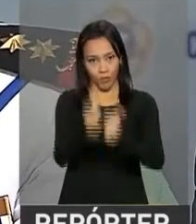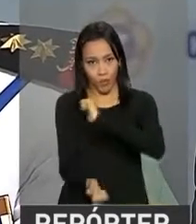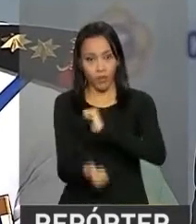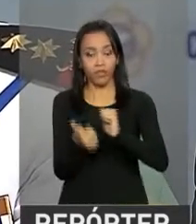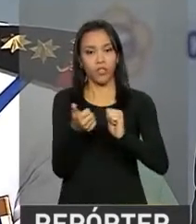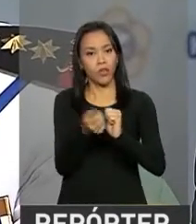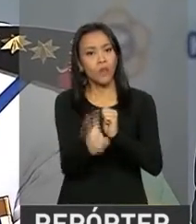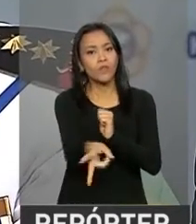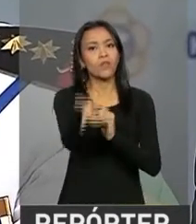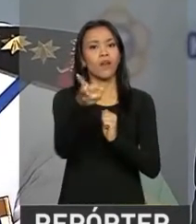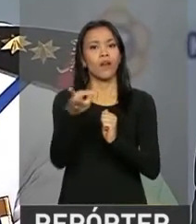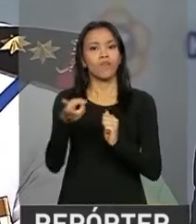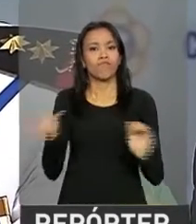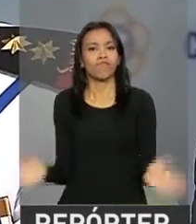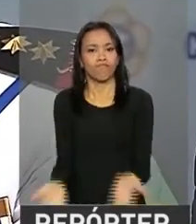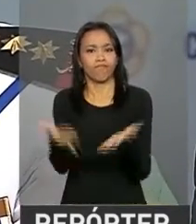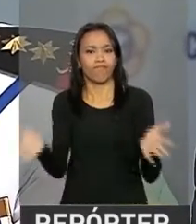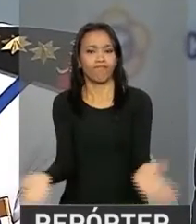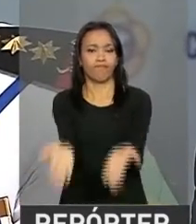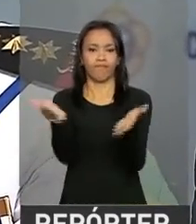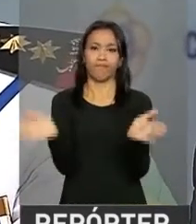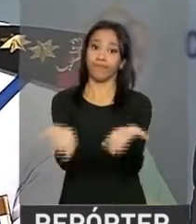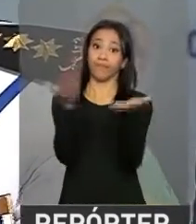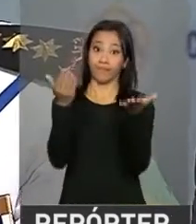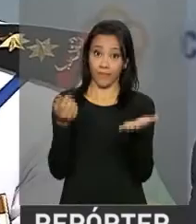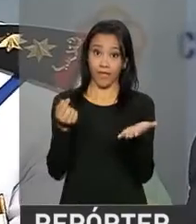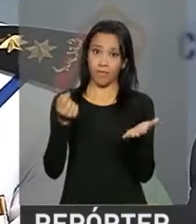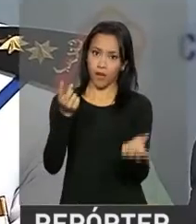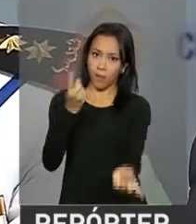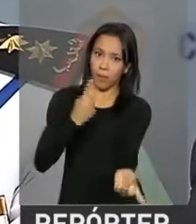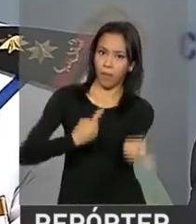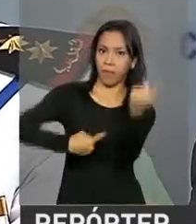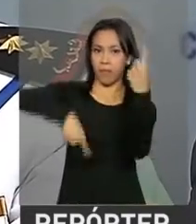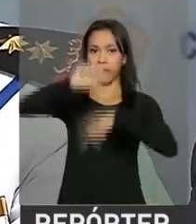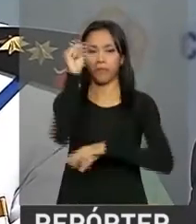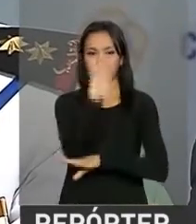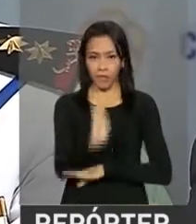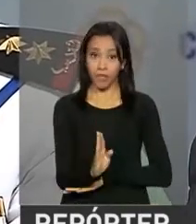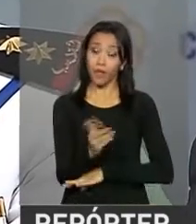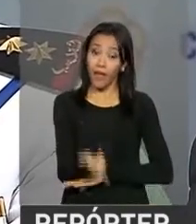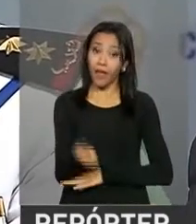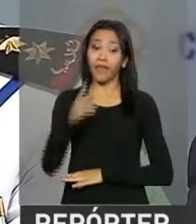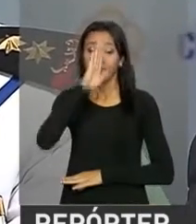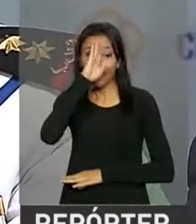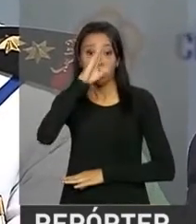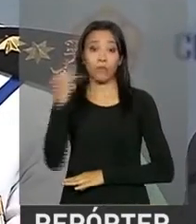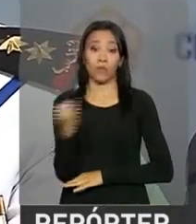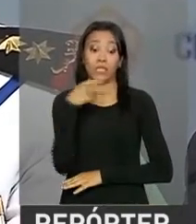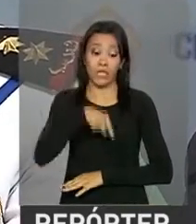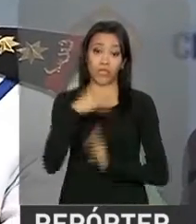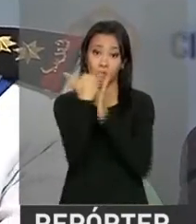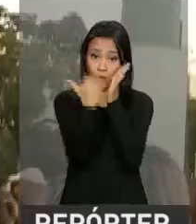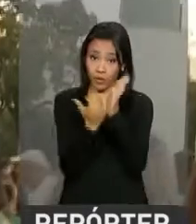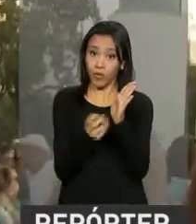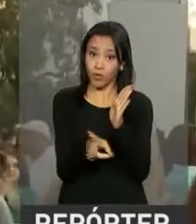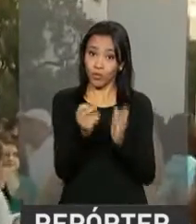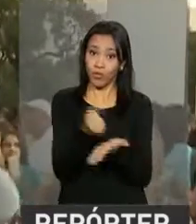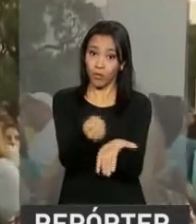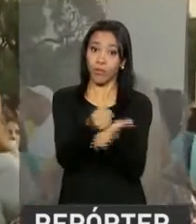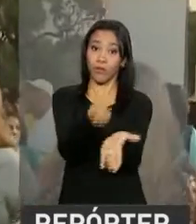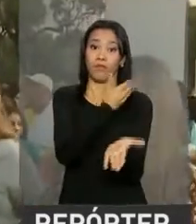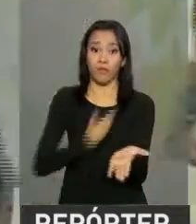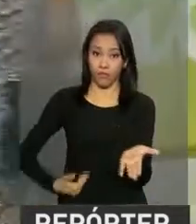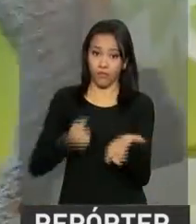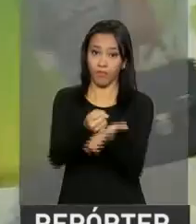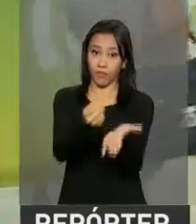continuar contribuindo para o desporto e para o desempenho do brasil é fundamental que o programa continue fora das